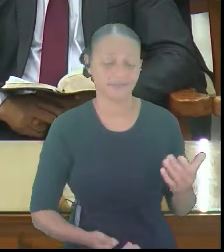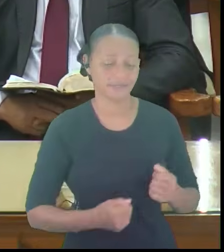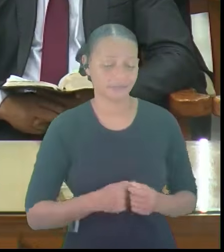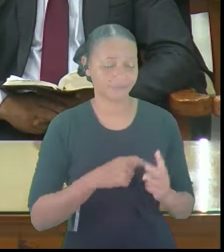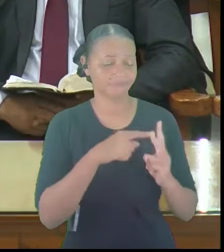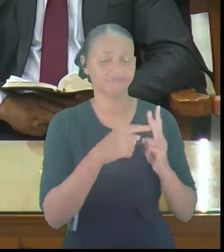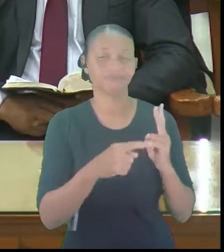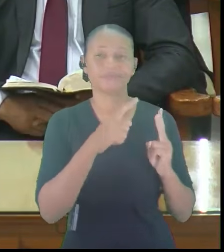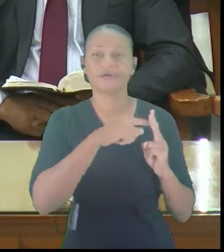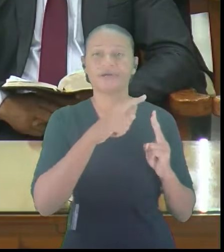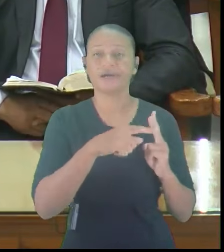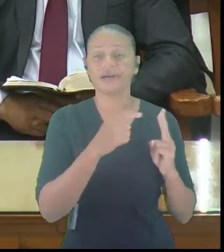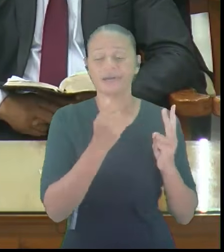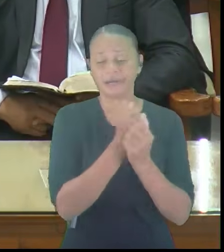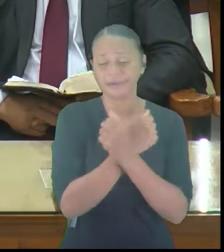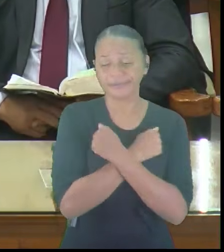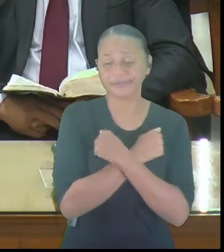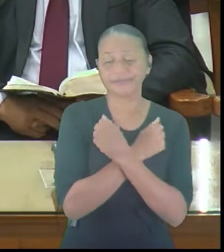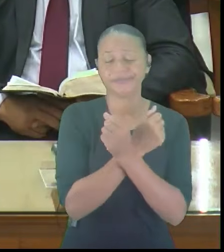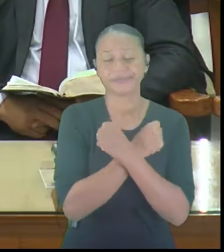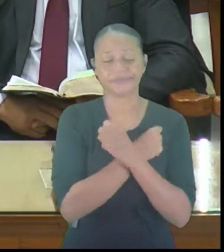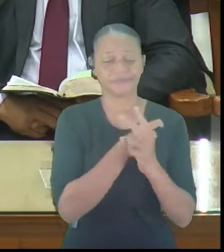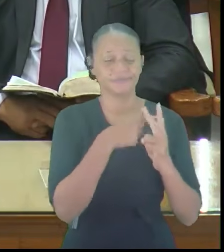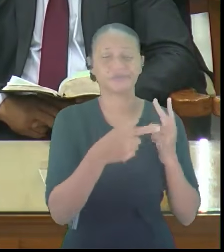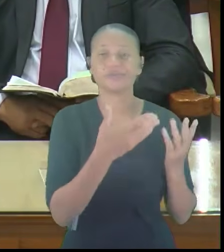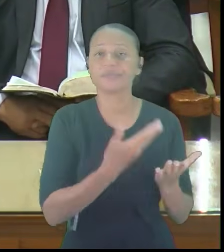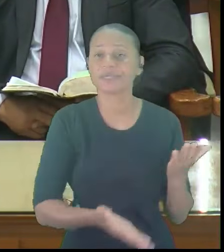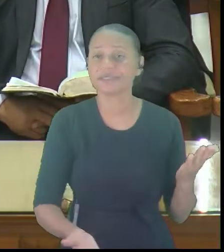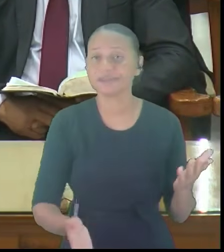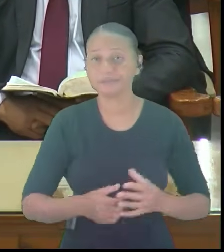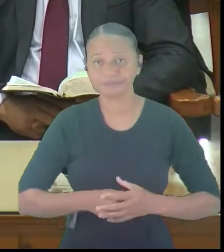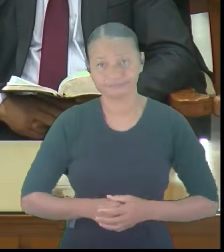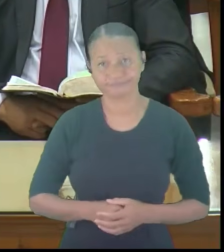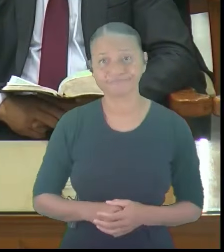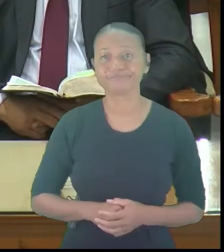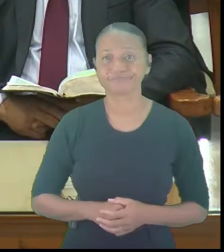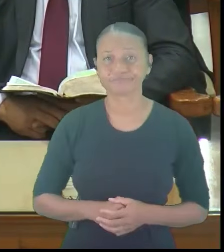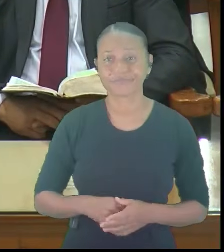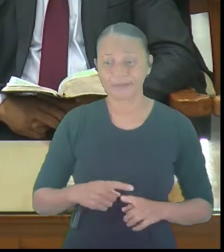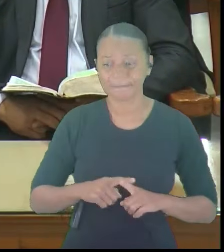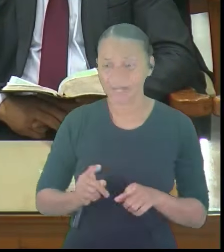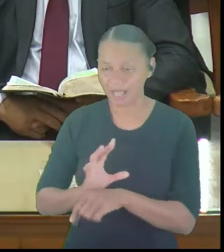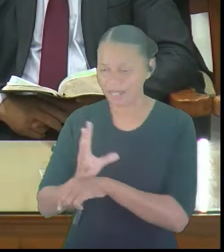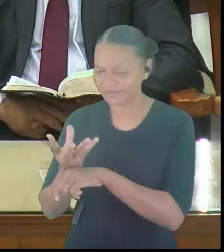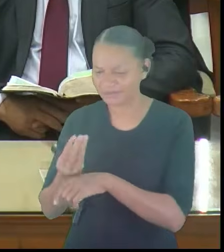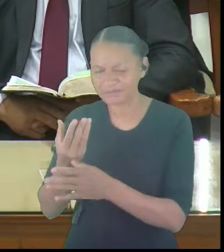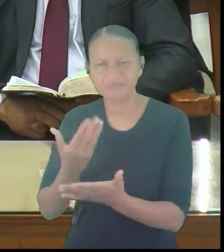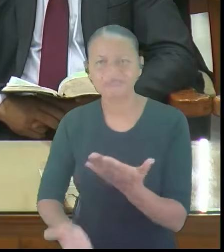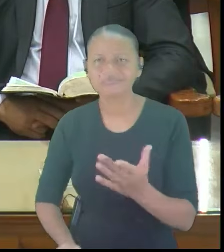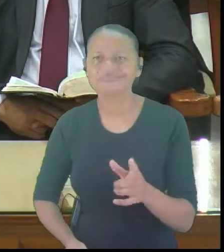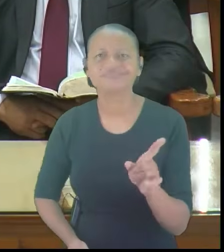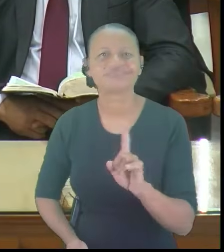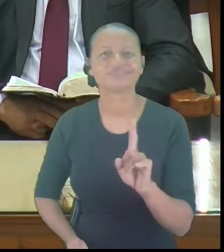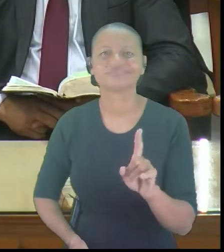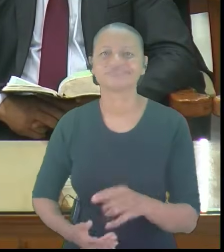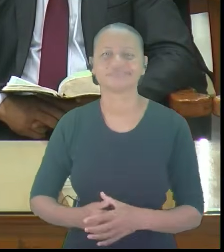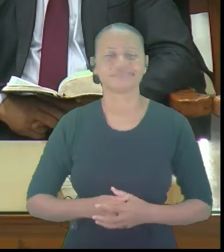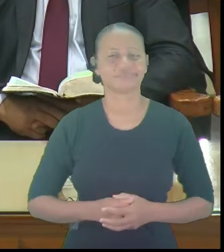e Safira. Ananias e Safira foi quem perderam. Mas a igreja não perde.